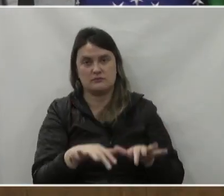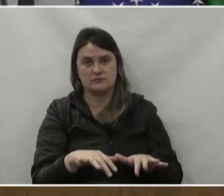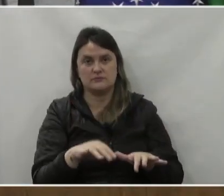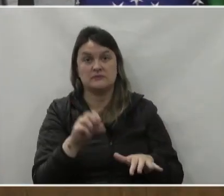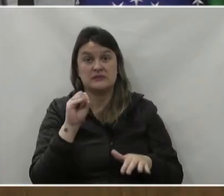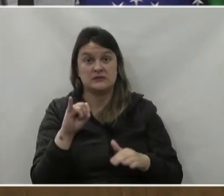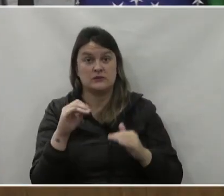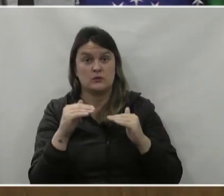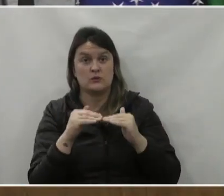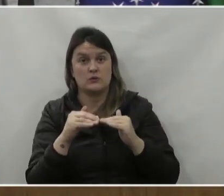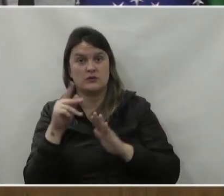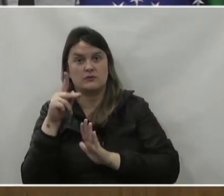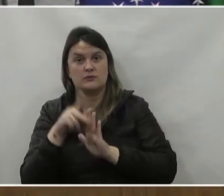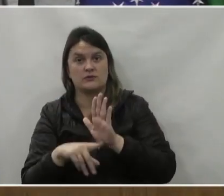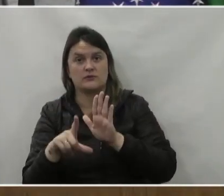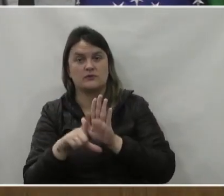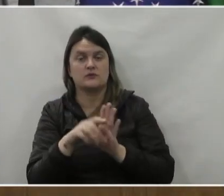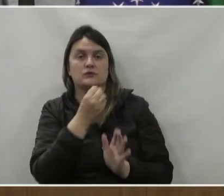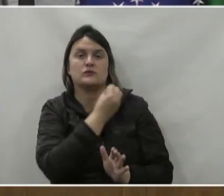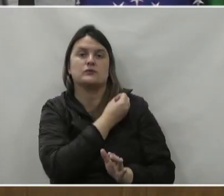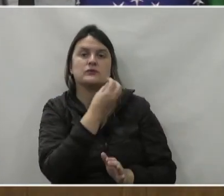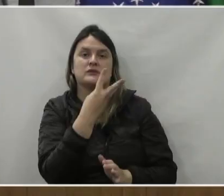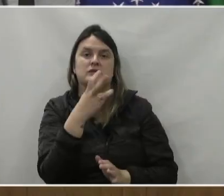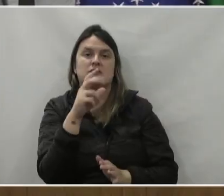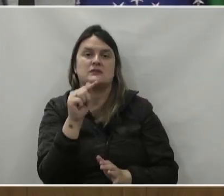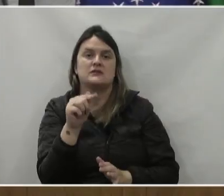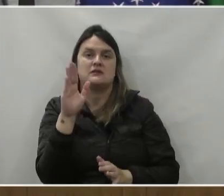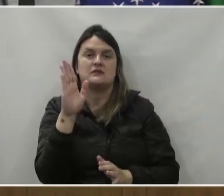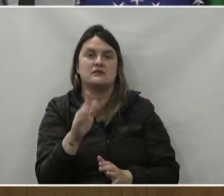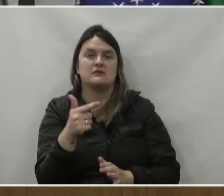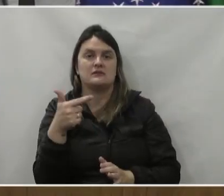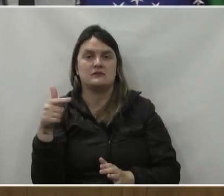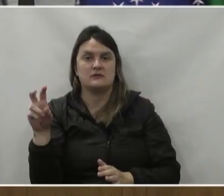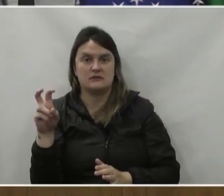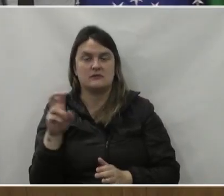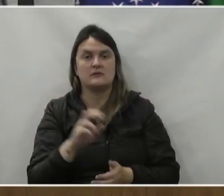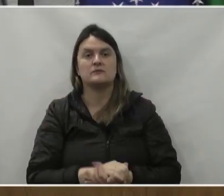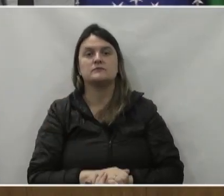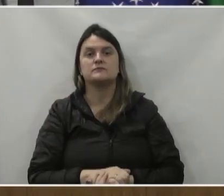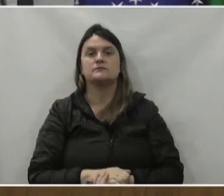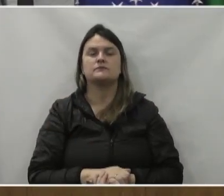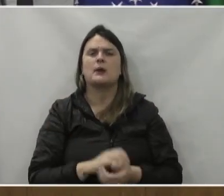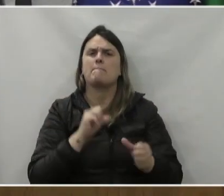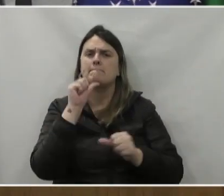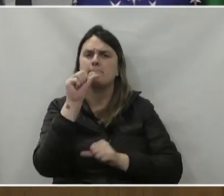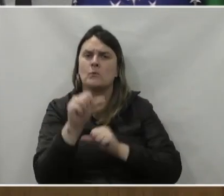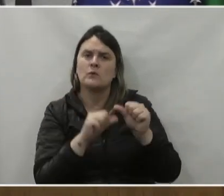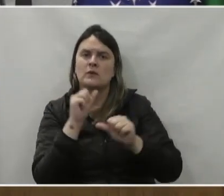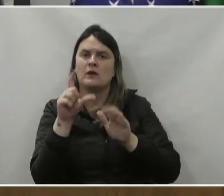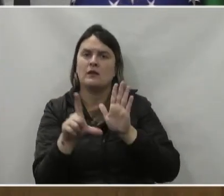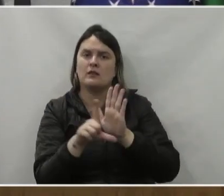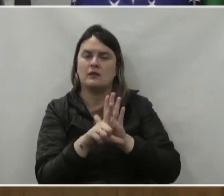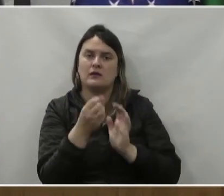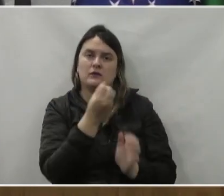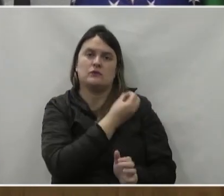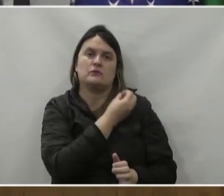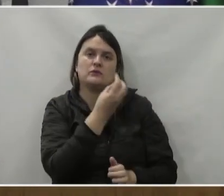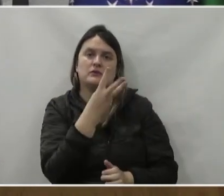Final. Favorável ao projeto de lei ordinária número 37/2025. Altera a Lei Municipal número